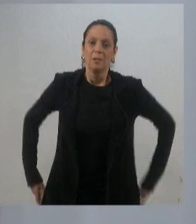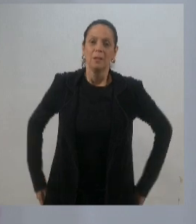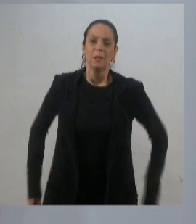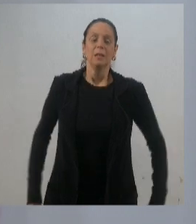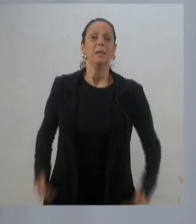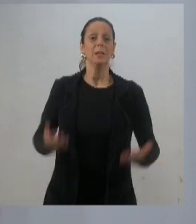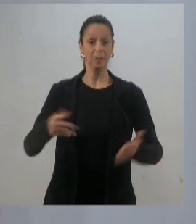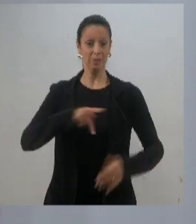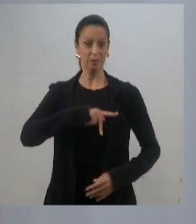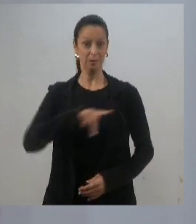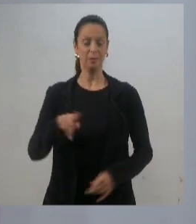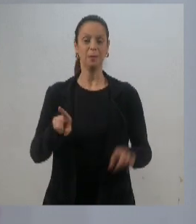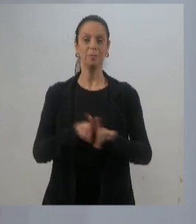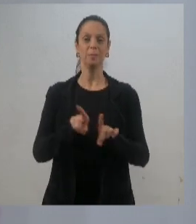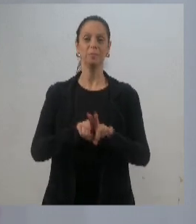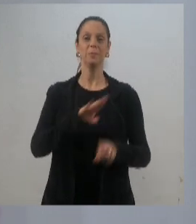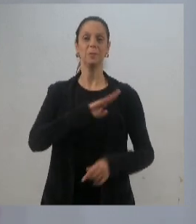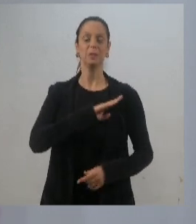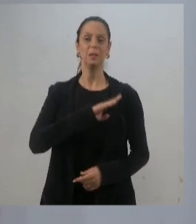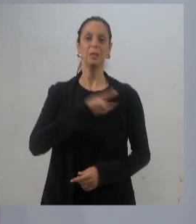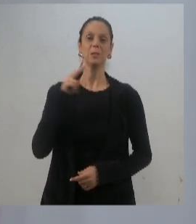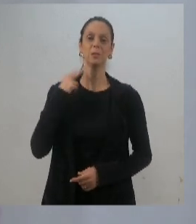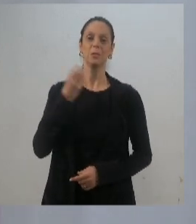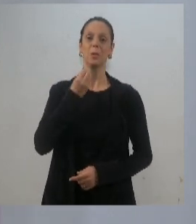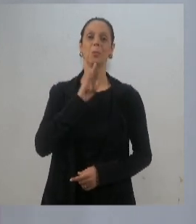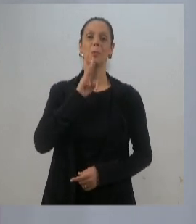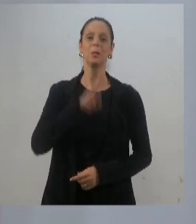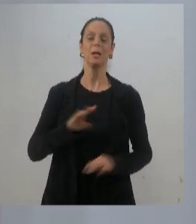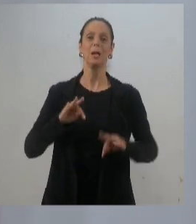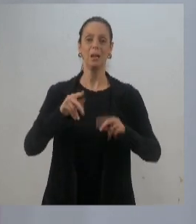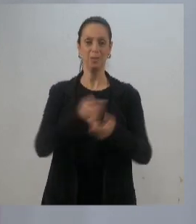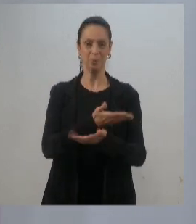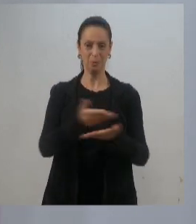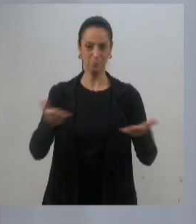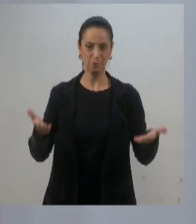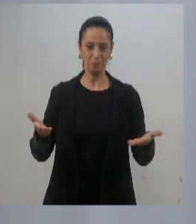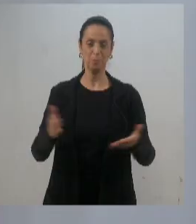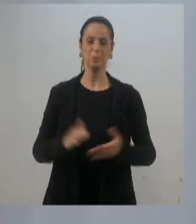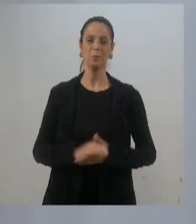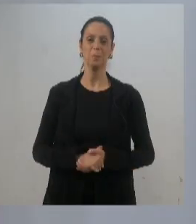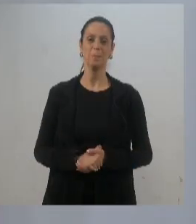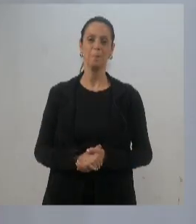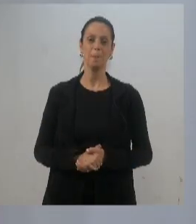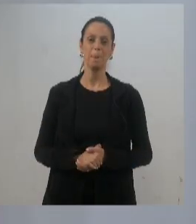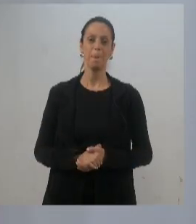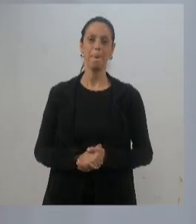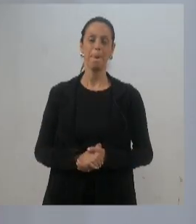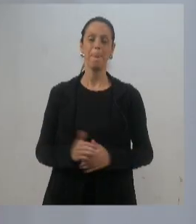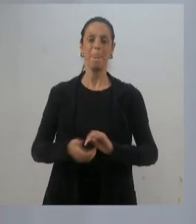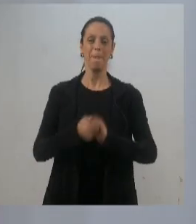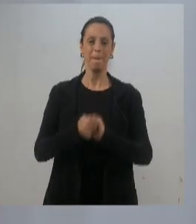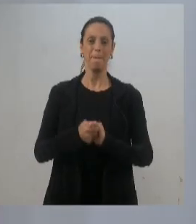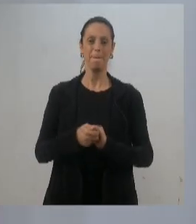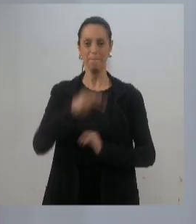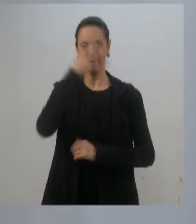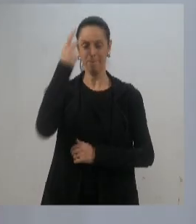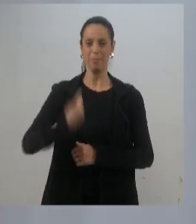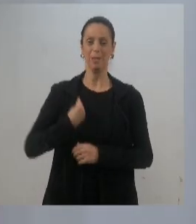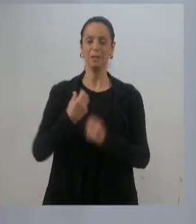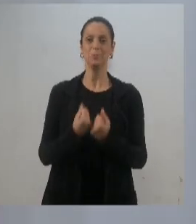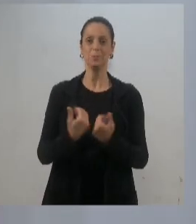Senhor presidente, colegas vereadores, boa tarde a todos. Eu cumprimento a quem está no plenário e também